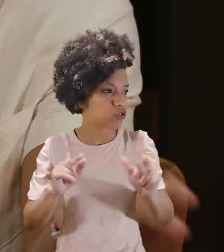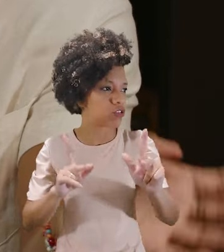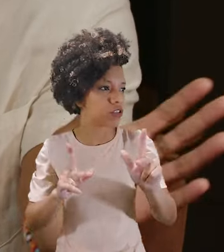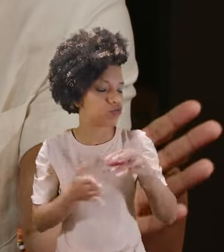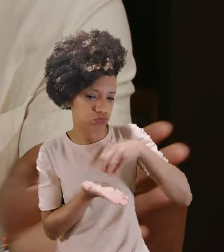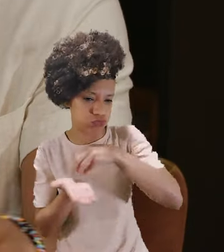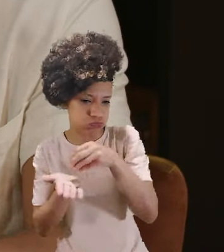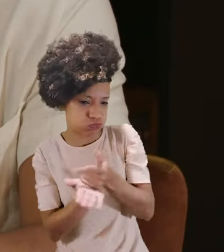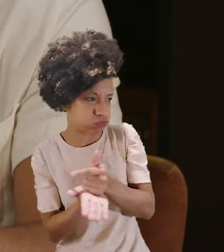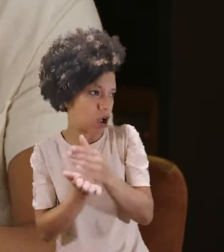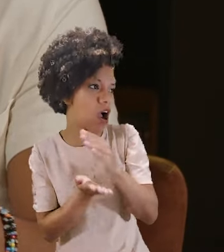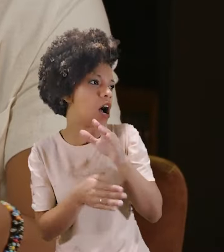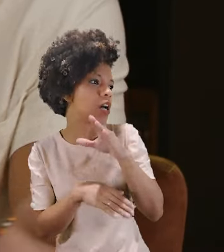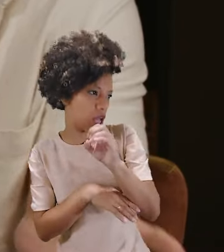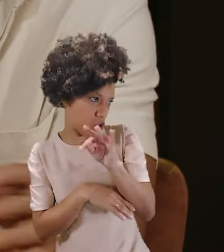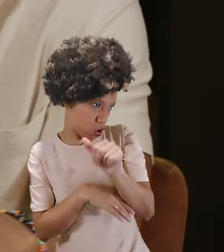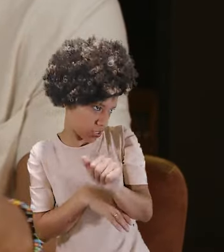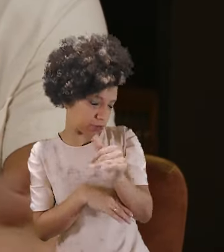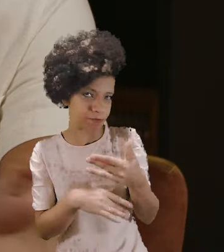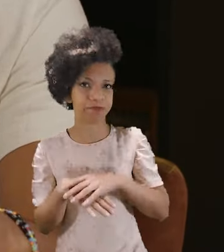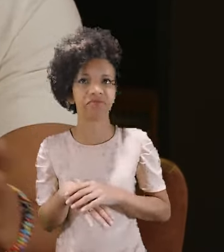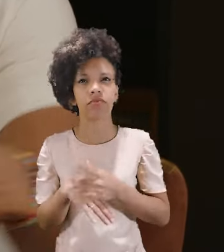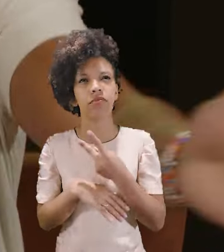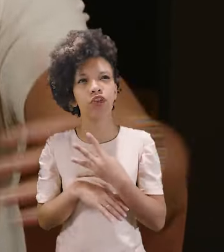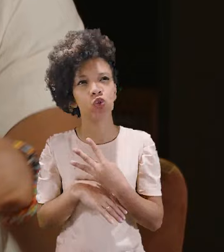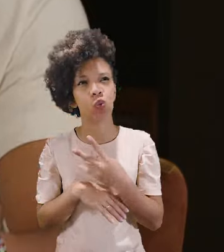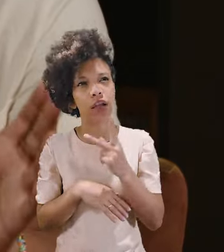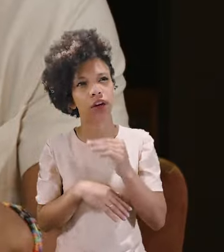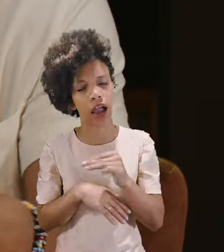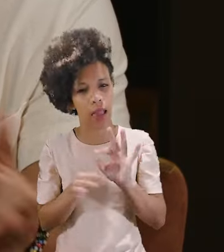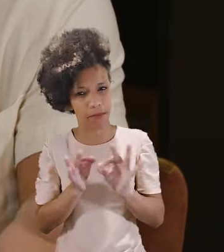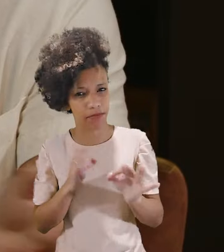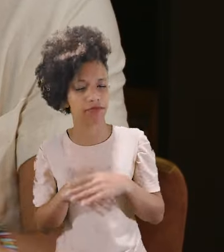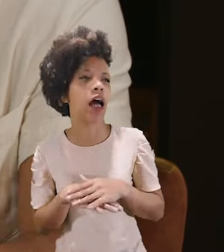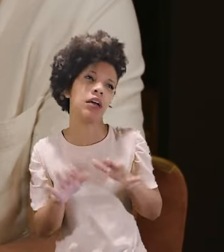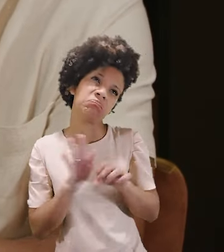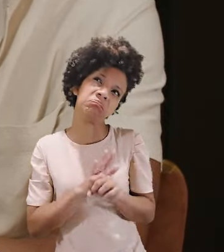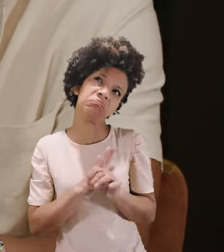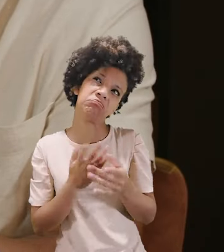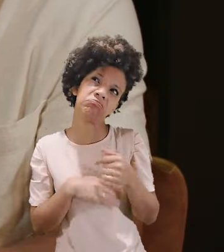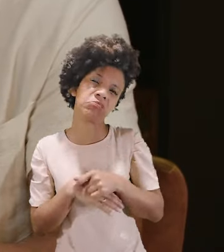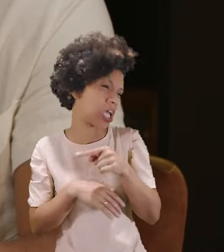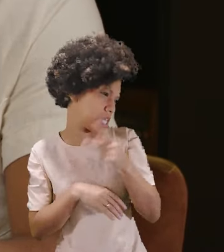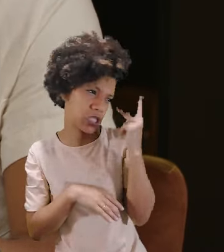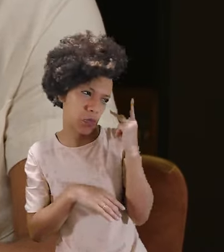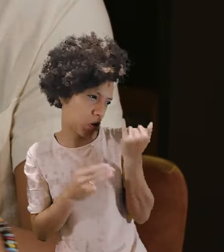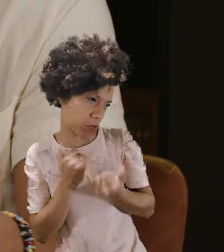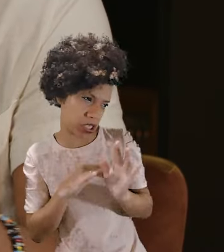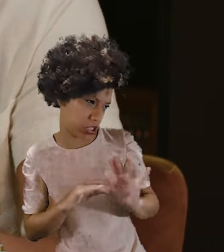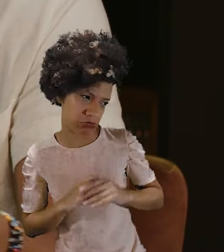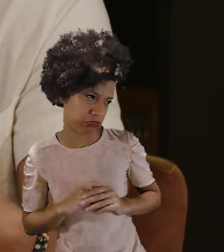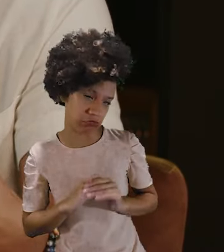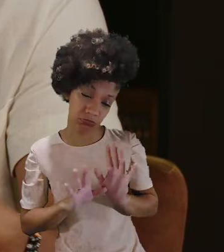né tipo assim mas restante da corte do mundo assim que tá evento material que tipo 24 anos da Costa ainda seria um assalto como o celular aqui em São Paulo por exemplo